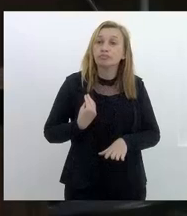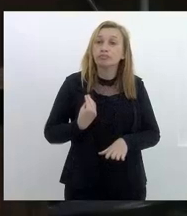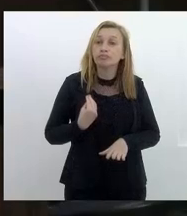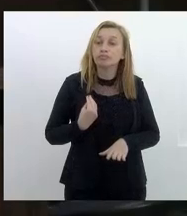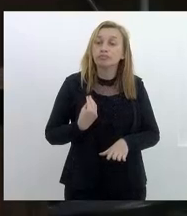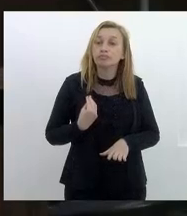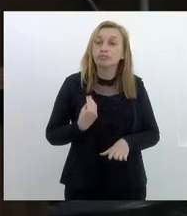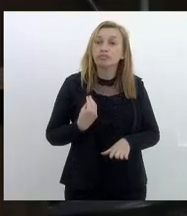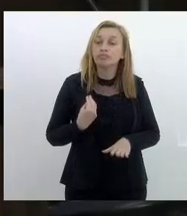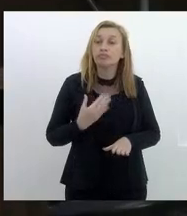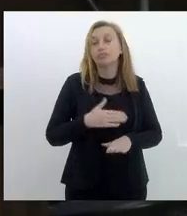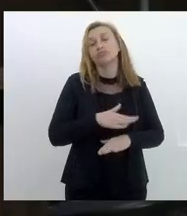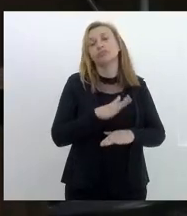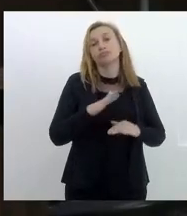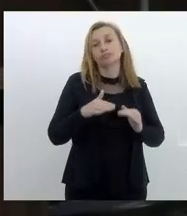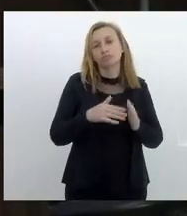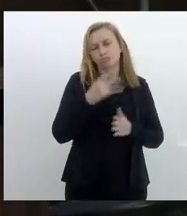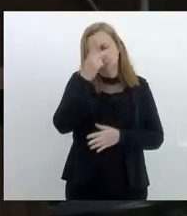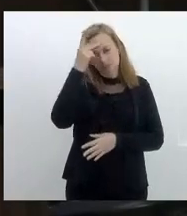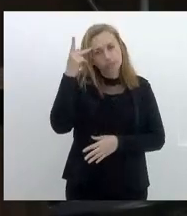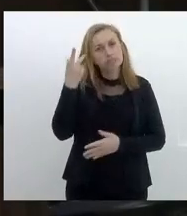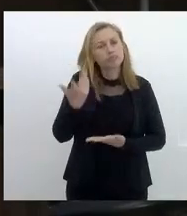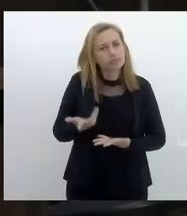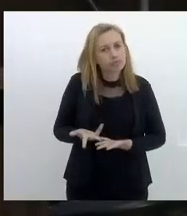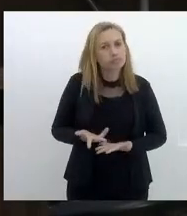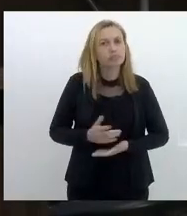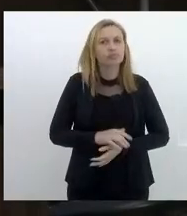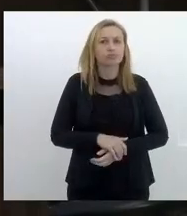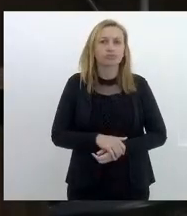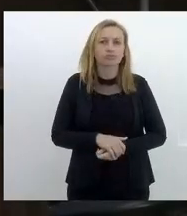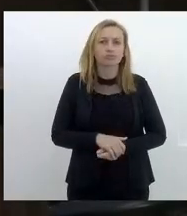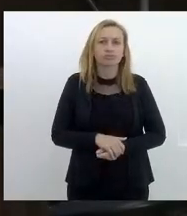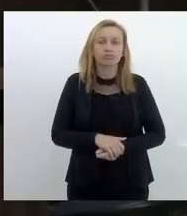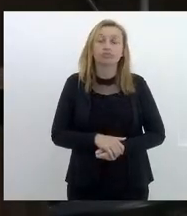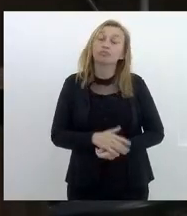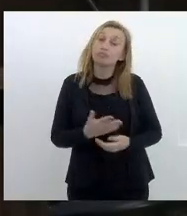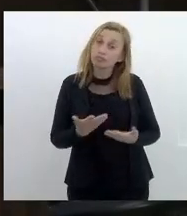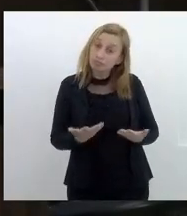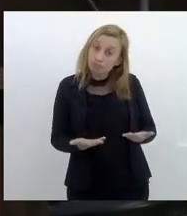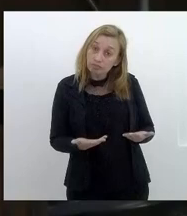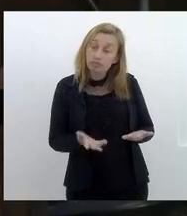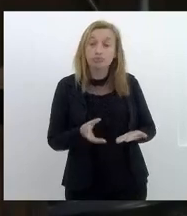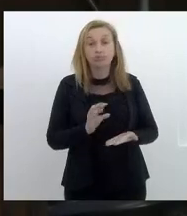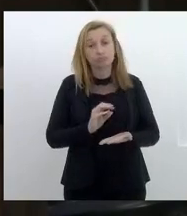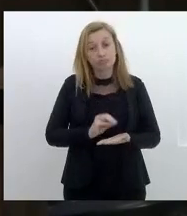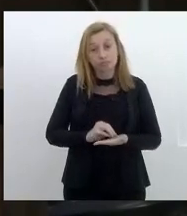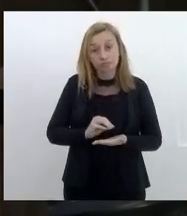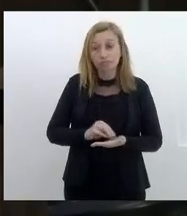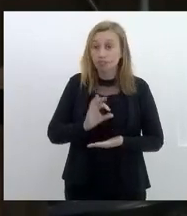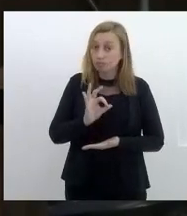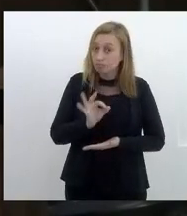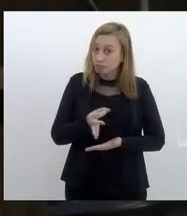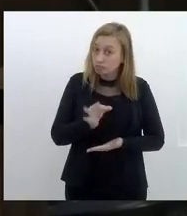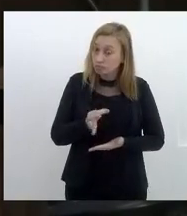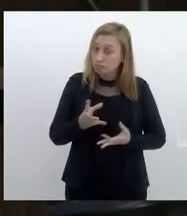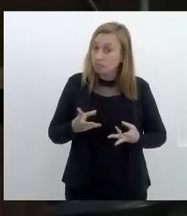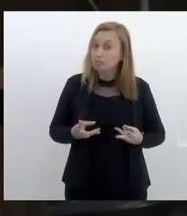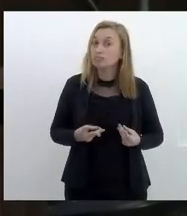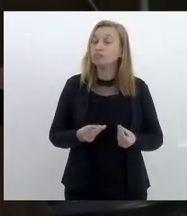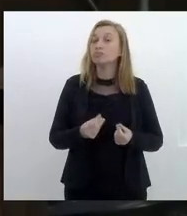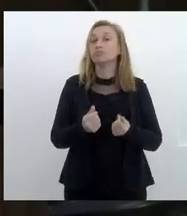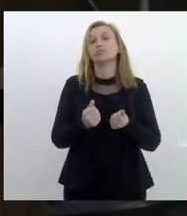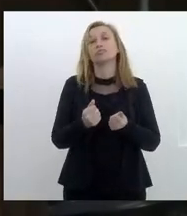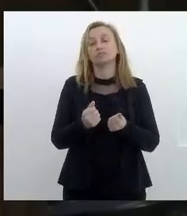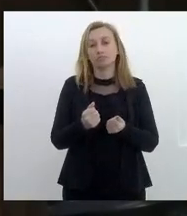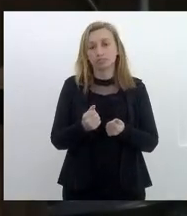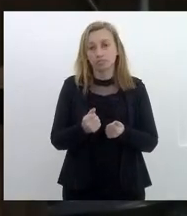pessoas com as vidas mexe com vidas e aí faltou provavelmente a sensibilidade